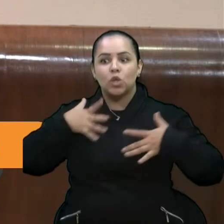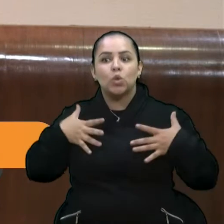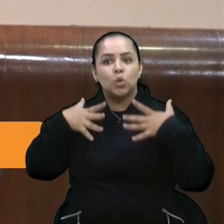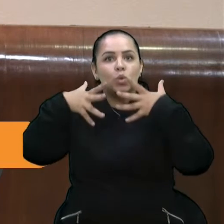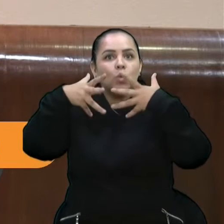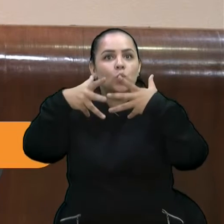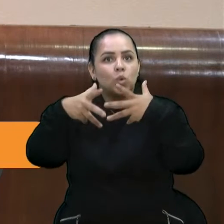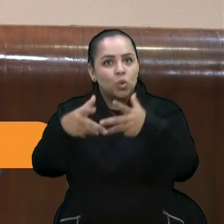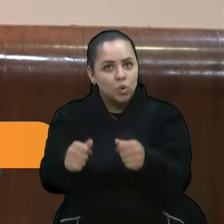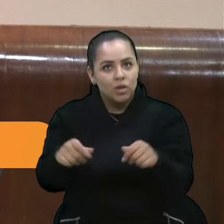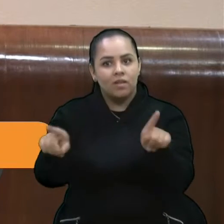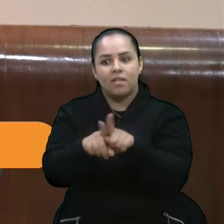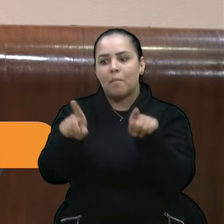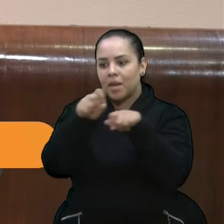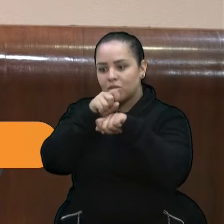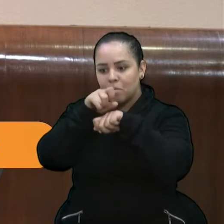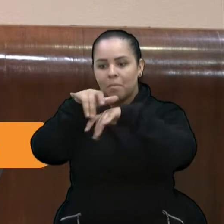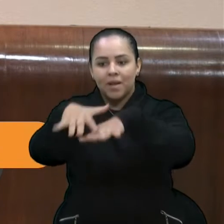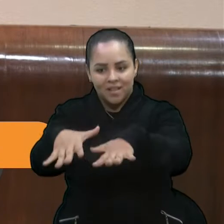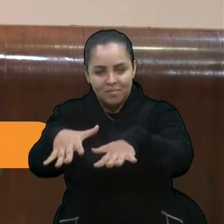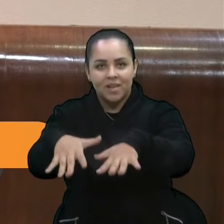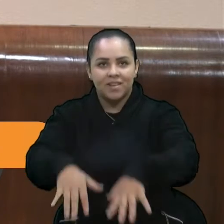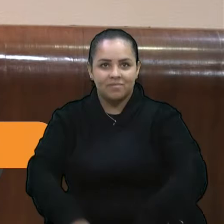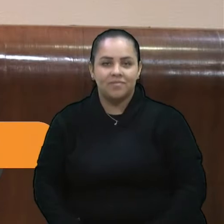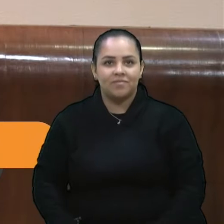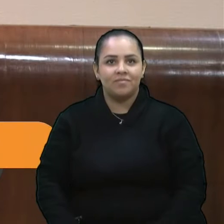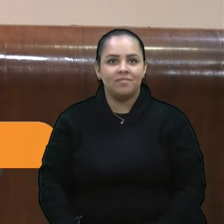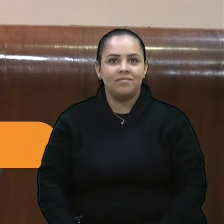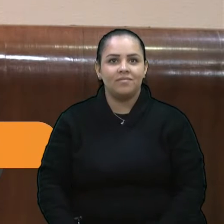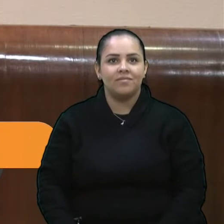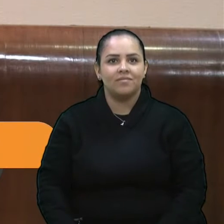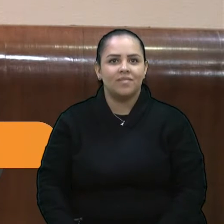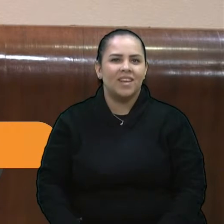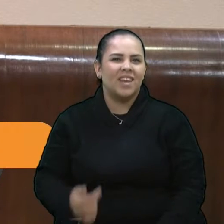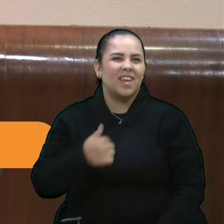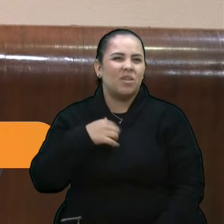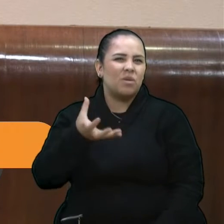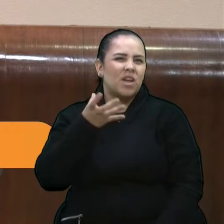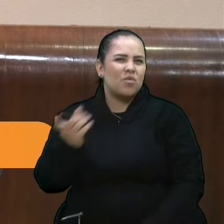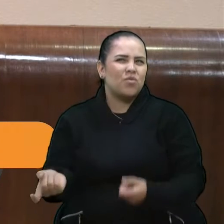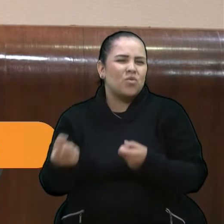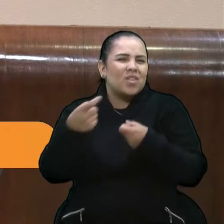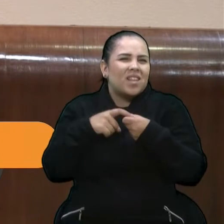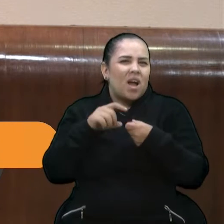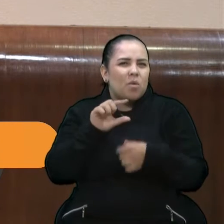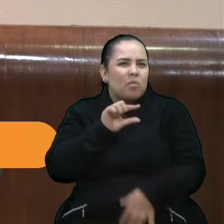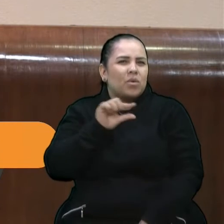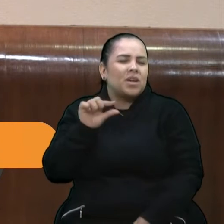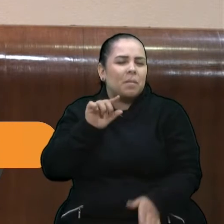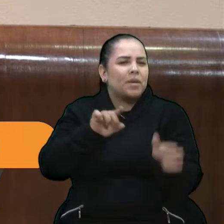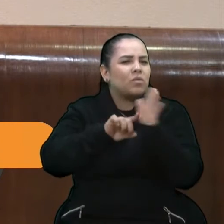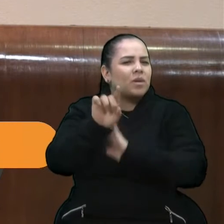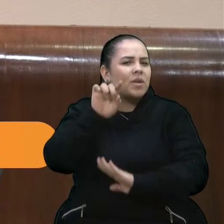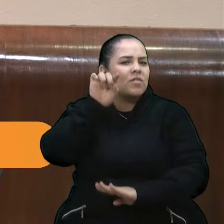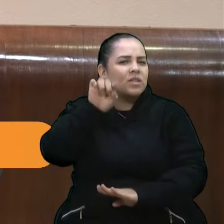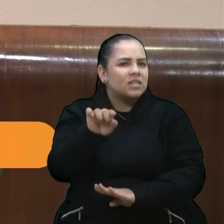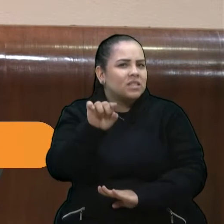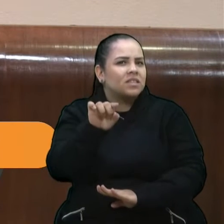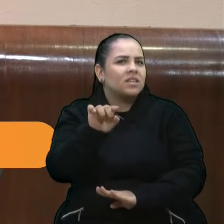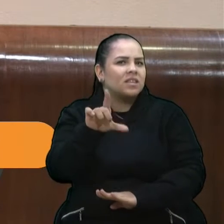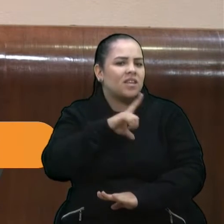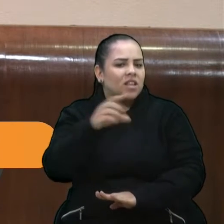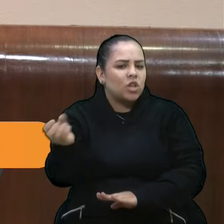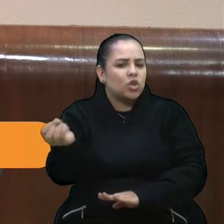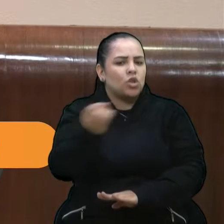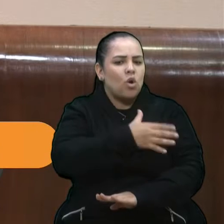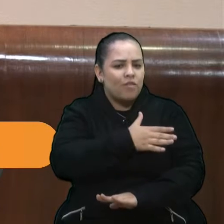e sobre pandemia. Eu quero voltar um pouquinho, Alexandre, e te fazer uma pergunta em relação às novas